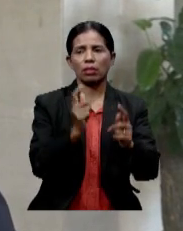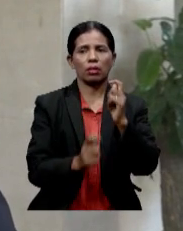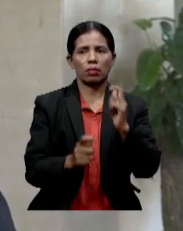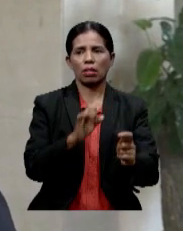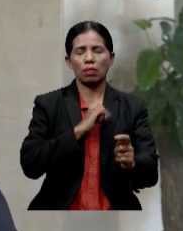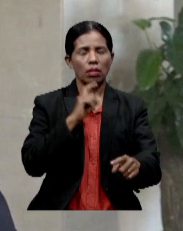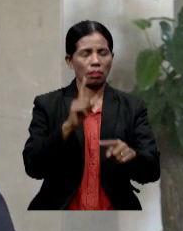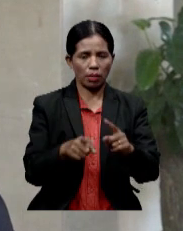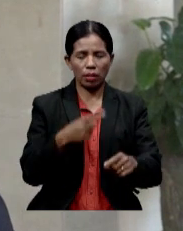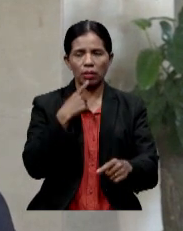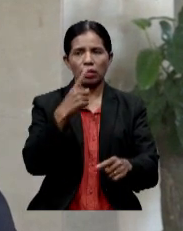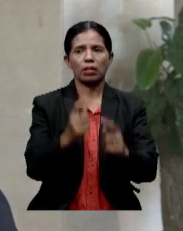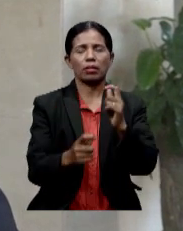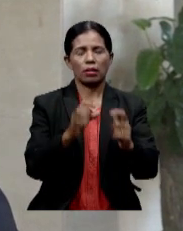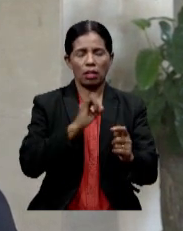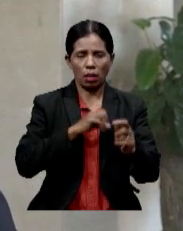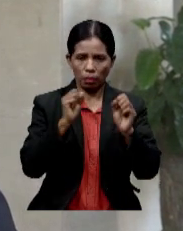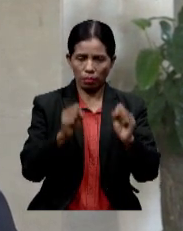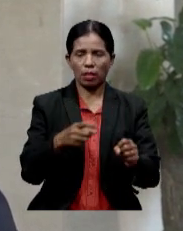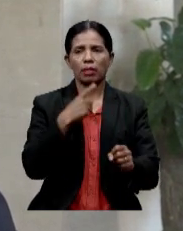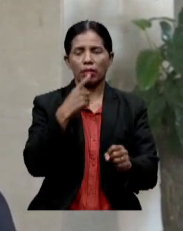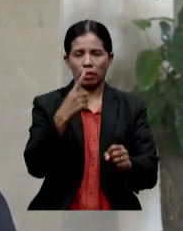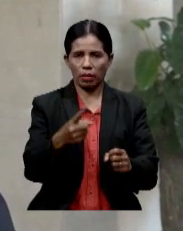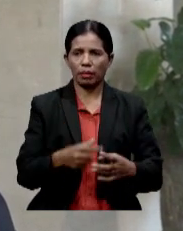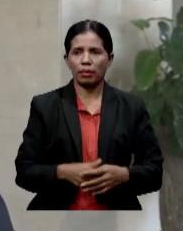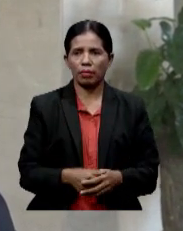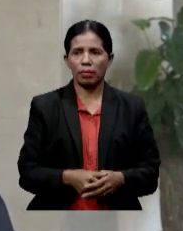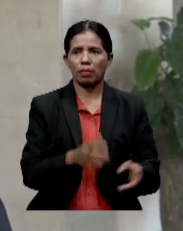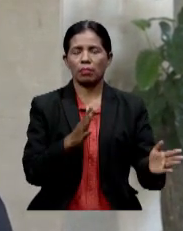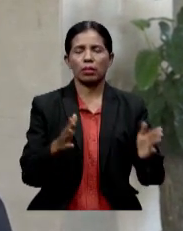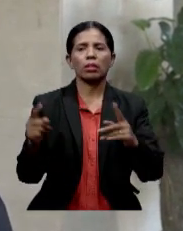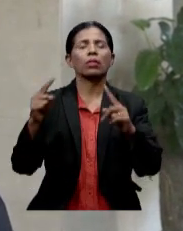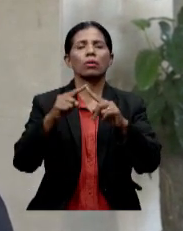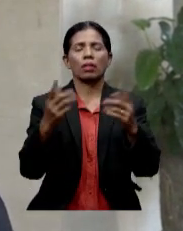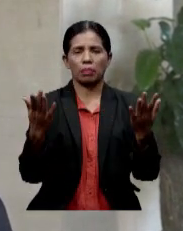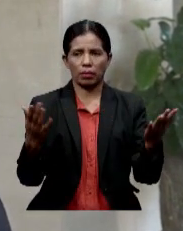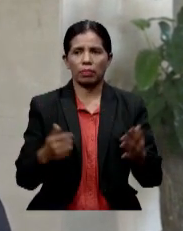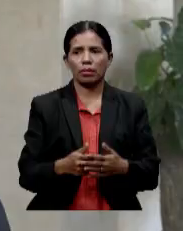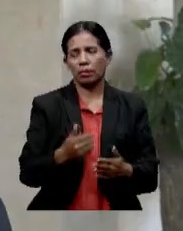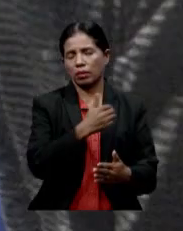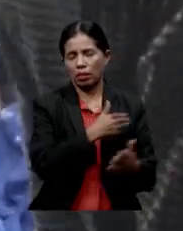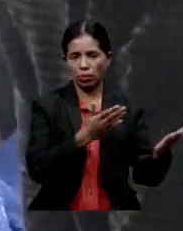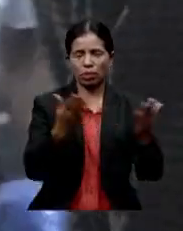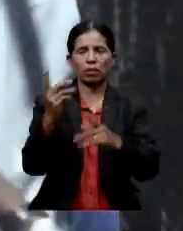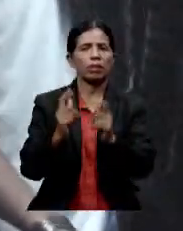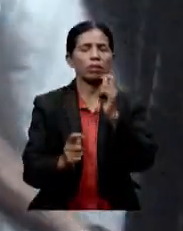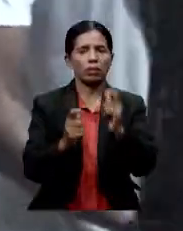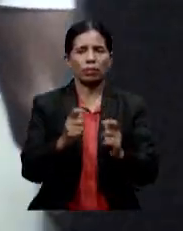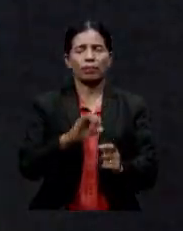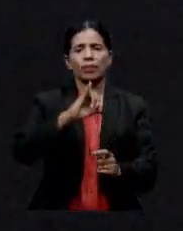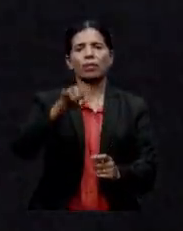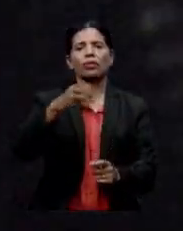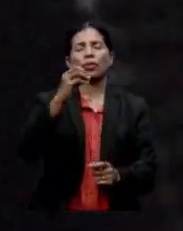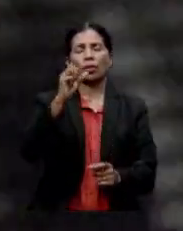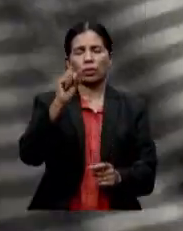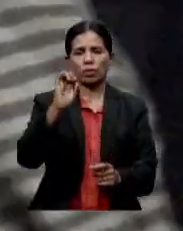batira sita kon di tribunal to platet kata punya pel menos proses la to hanebe is to sira ko yebot José Bernardo